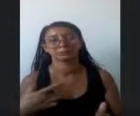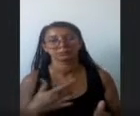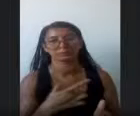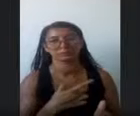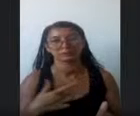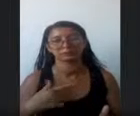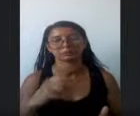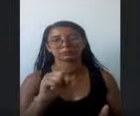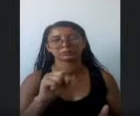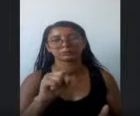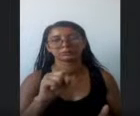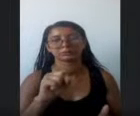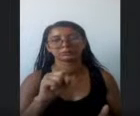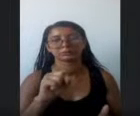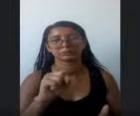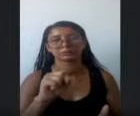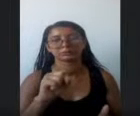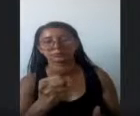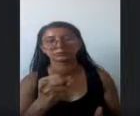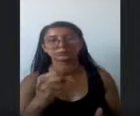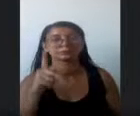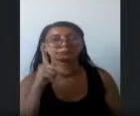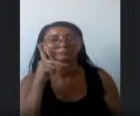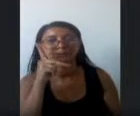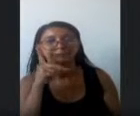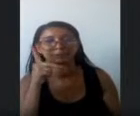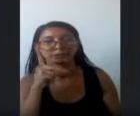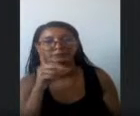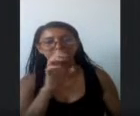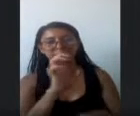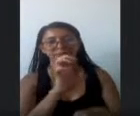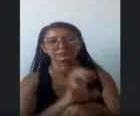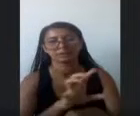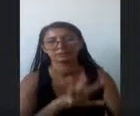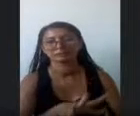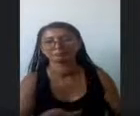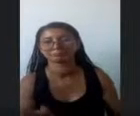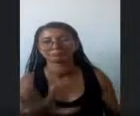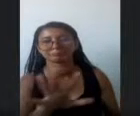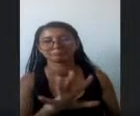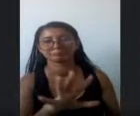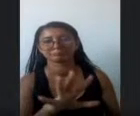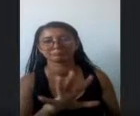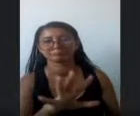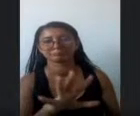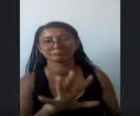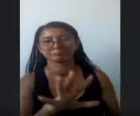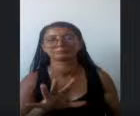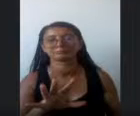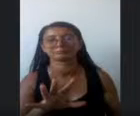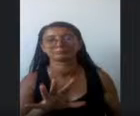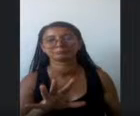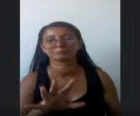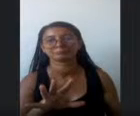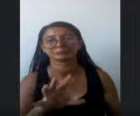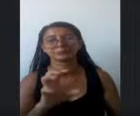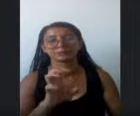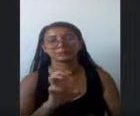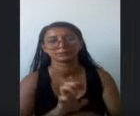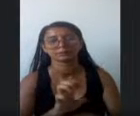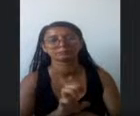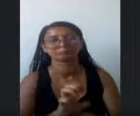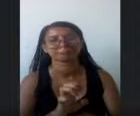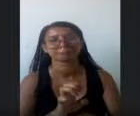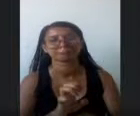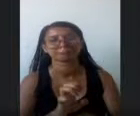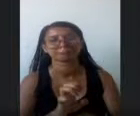espaço municipal, no espaço estadual, dizer que é um estado que, sobretudo, nos instiga a